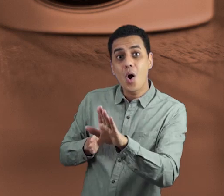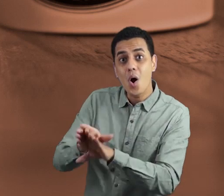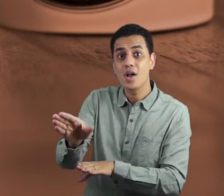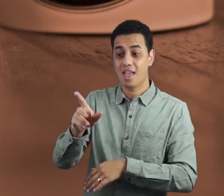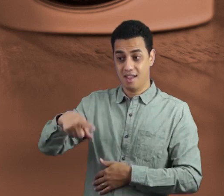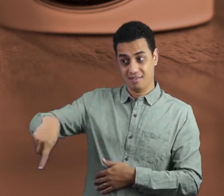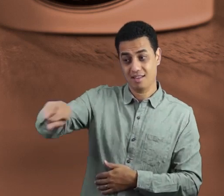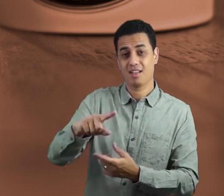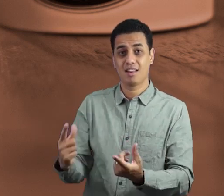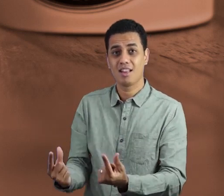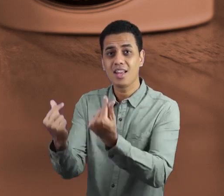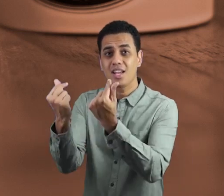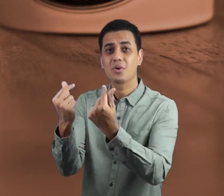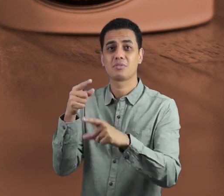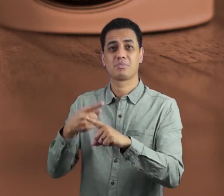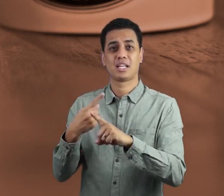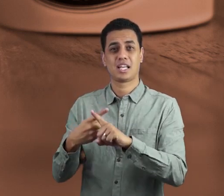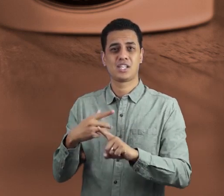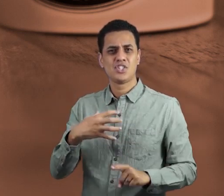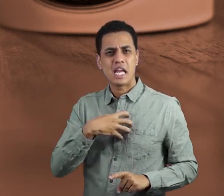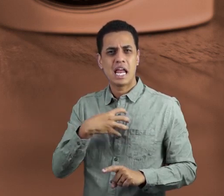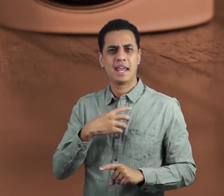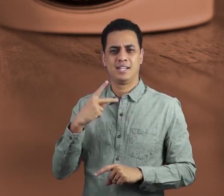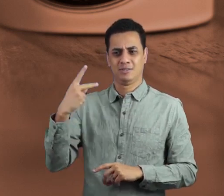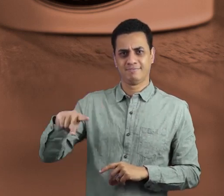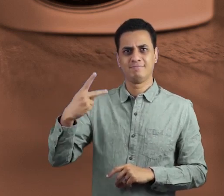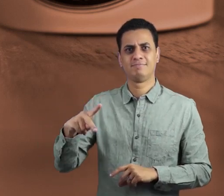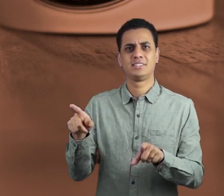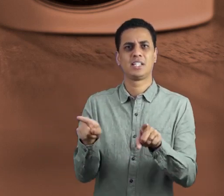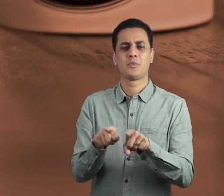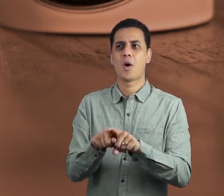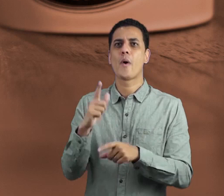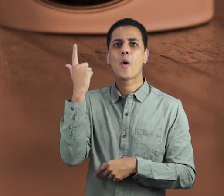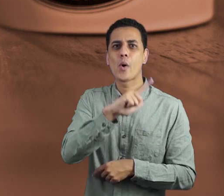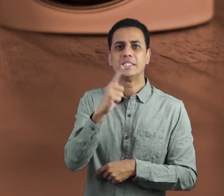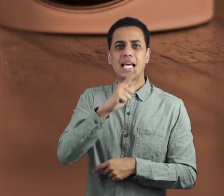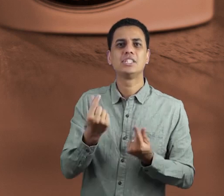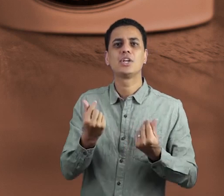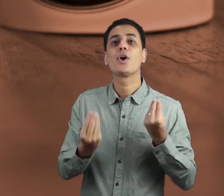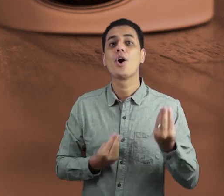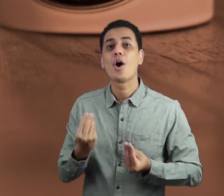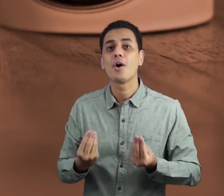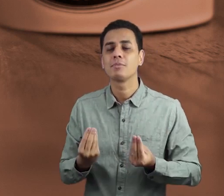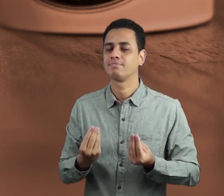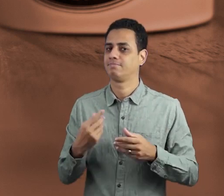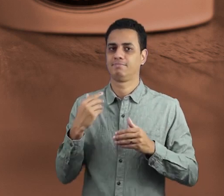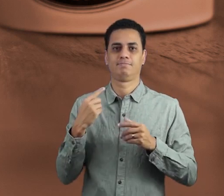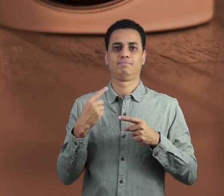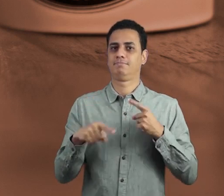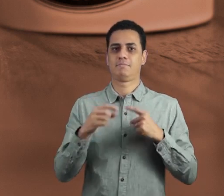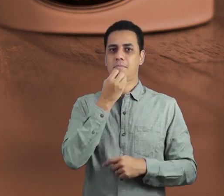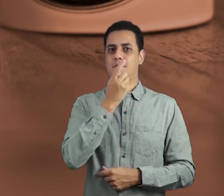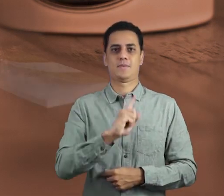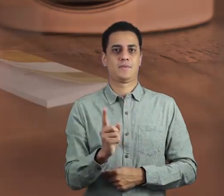dos trabalhadores que ceifaram os seus campos e que vocês retiveram com fraude, está